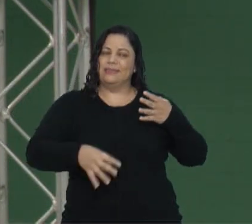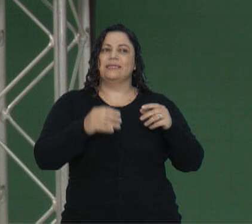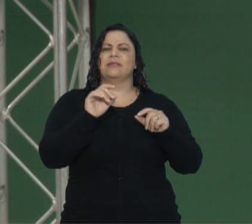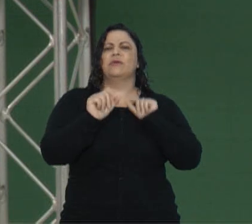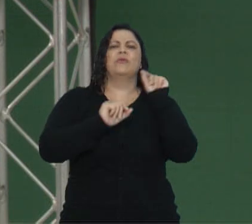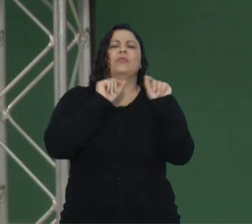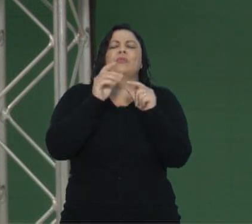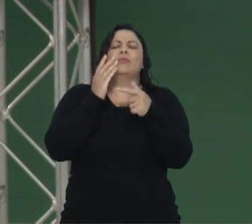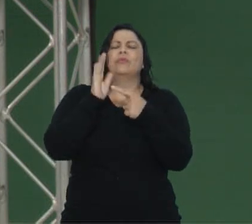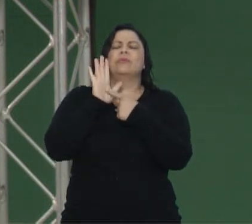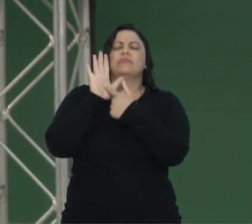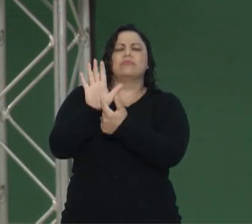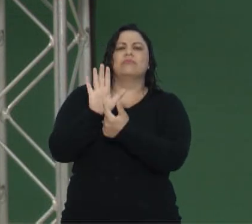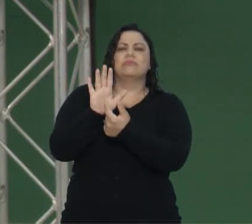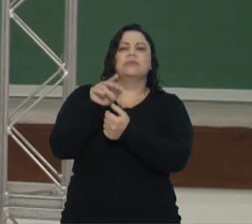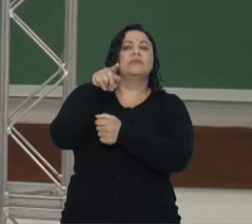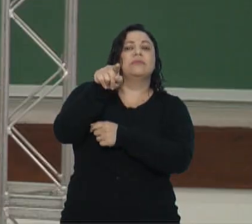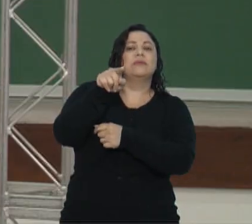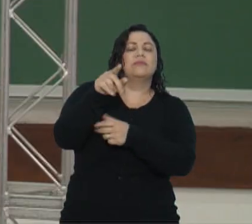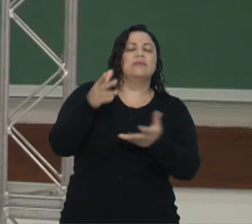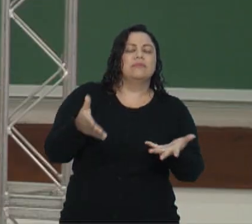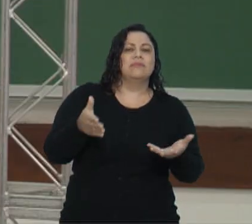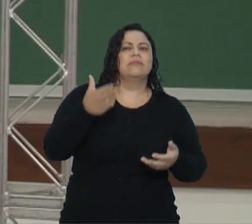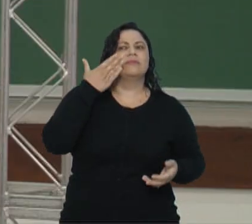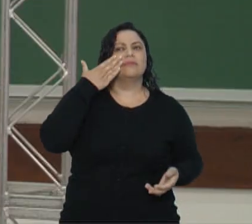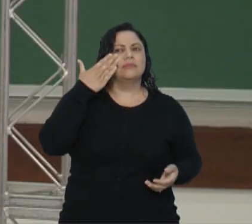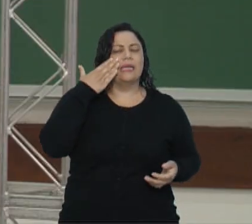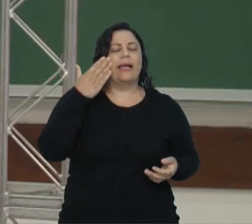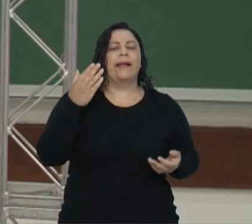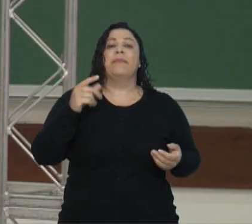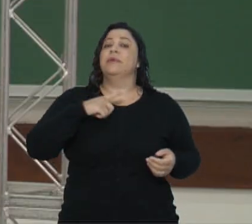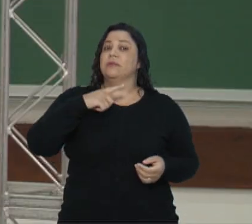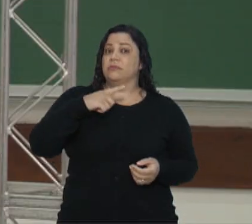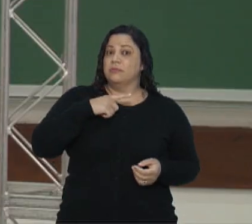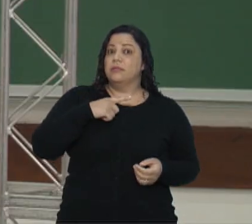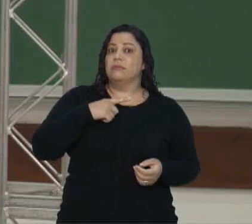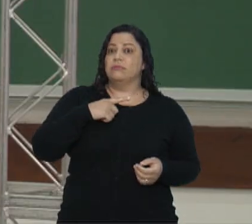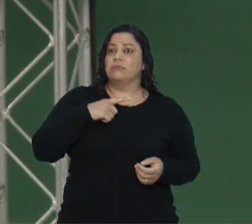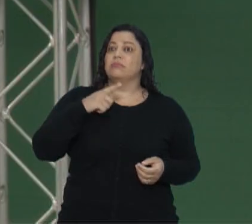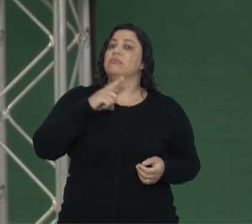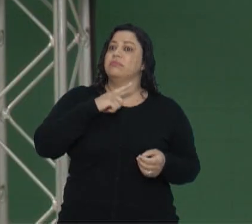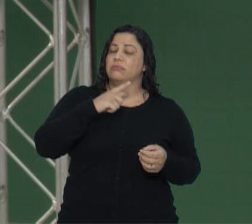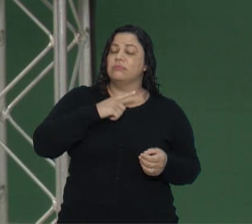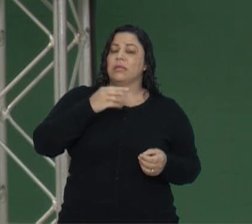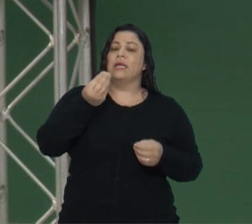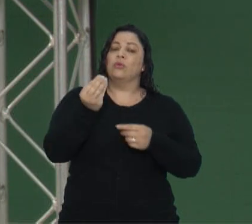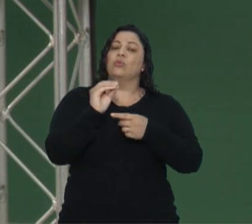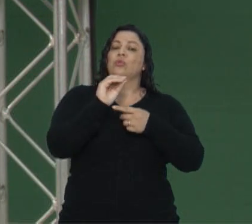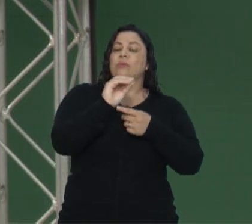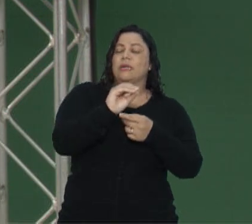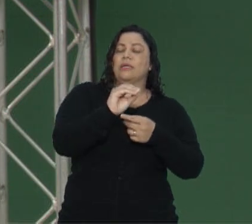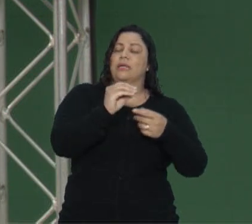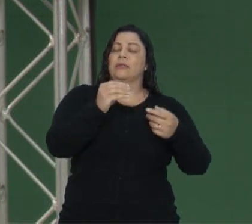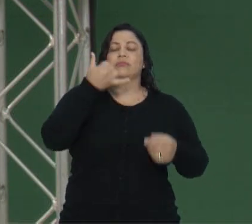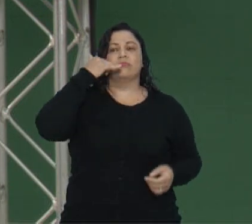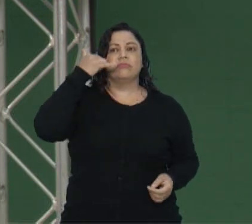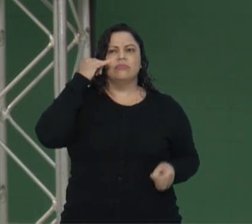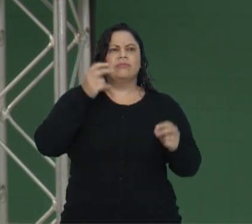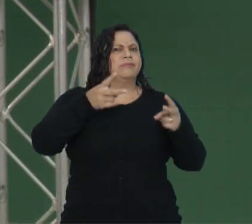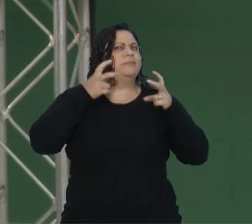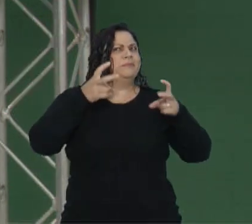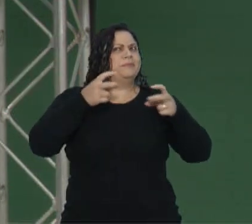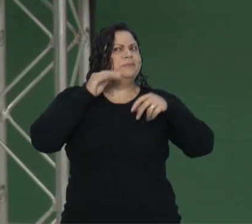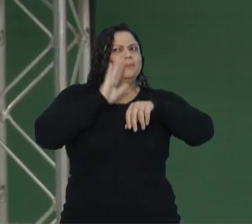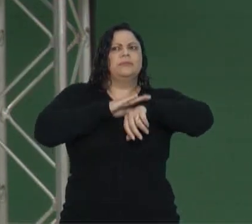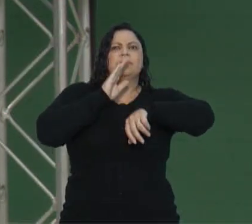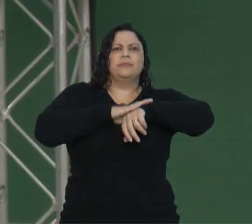que que eu estou mostrando isso para você? Para que a gente saiba que há recursos para a gente conhecer e perceber qual é o tempo que a gente está gastando, né,